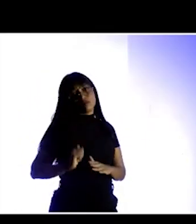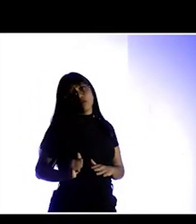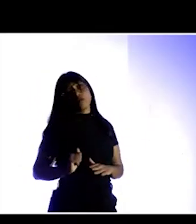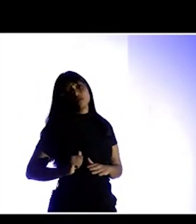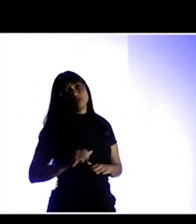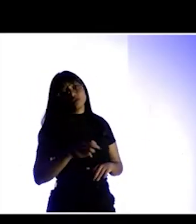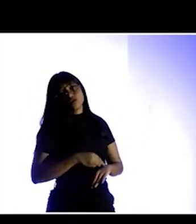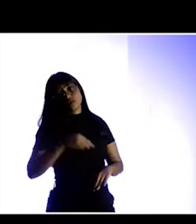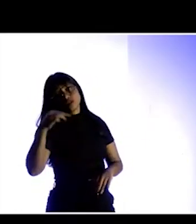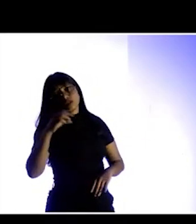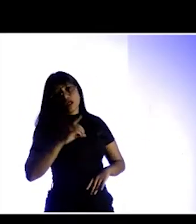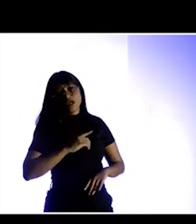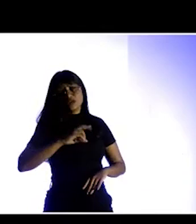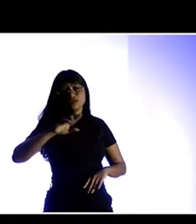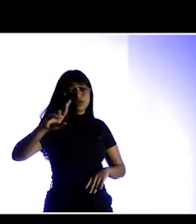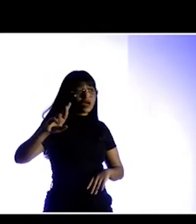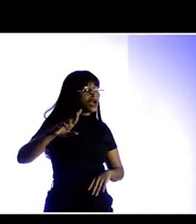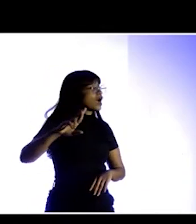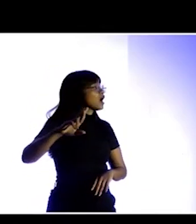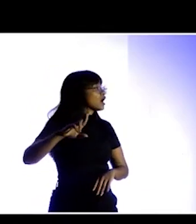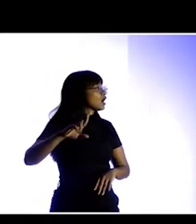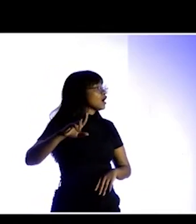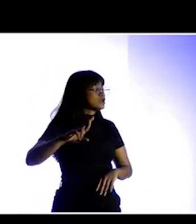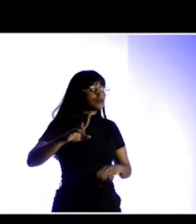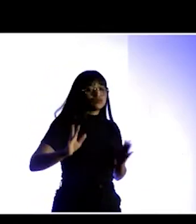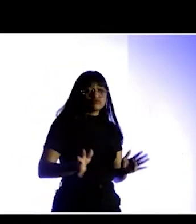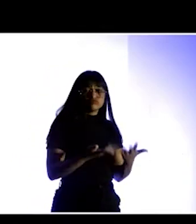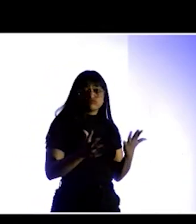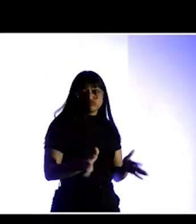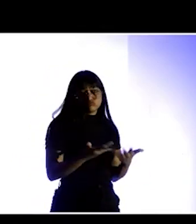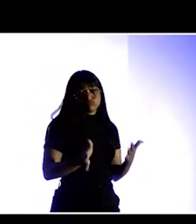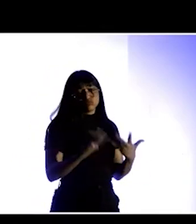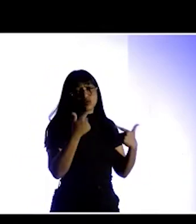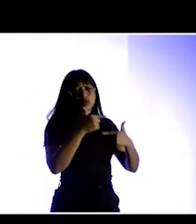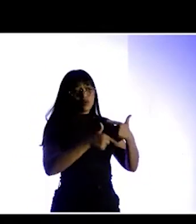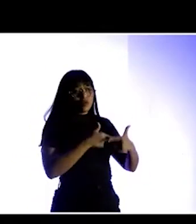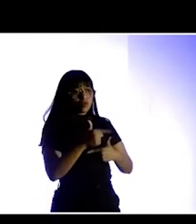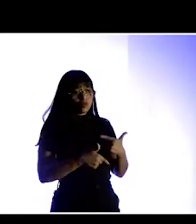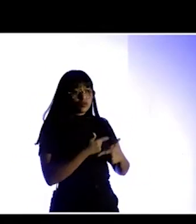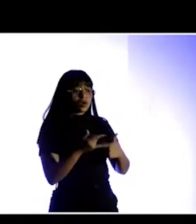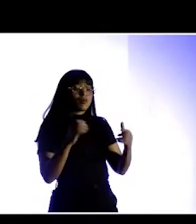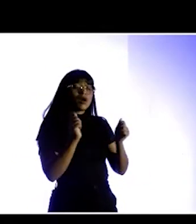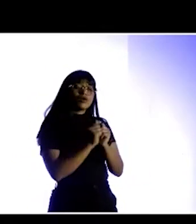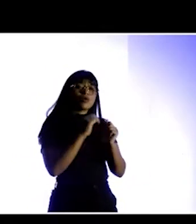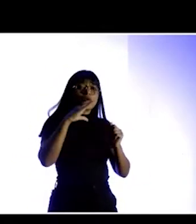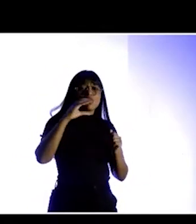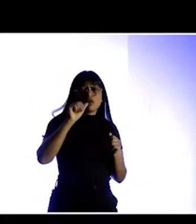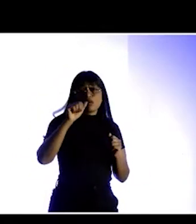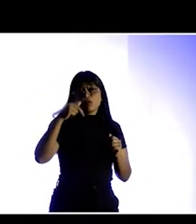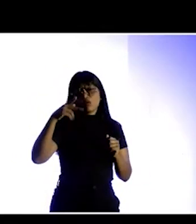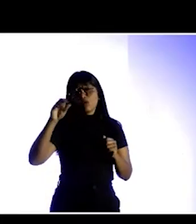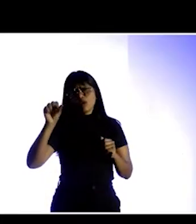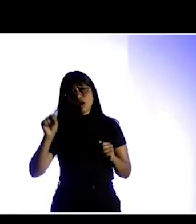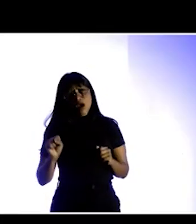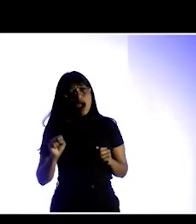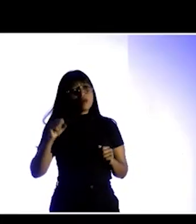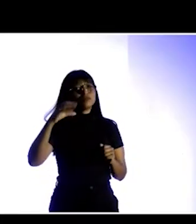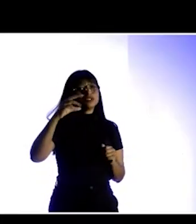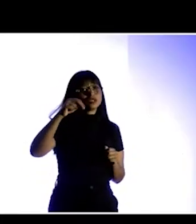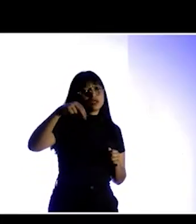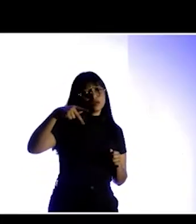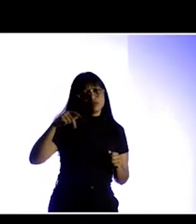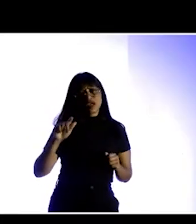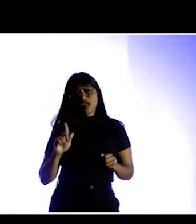dessa temática de mudança do clima. Né? A gente tem parcerias muito fortes com o CAPES, com o CNPq, fomentando uma série de centros de